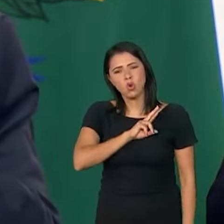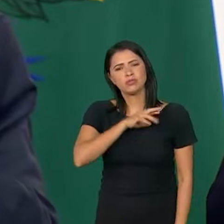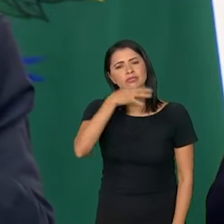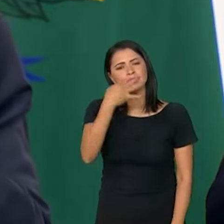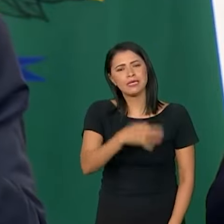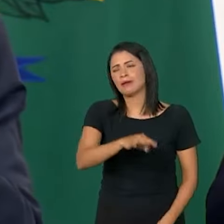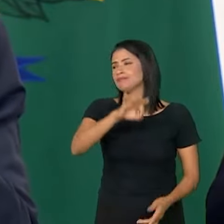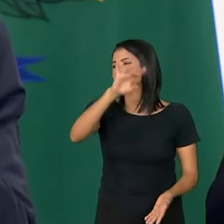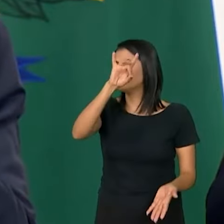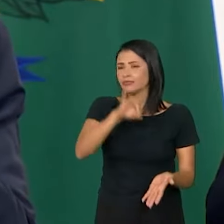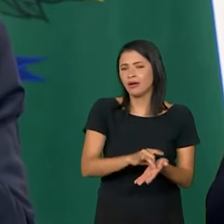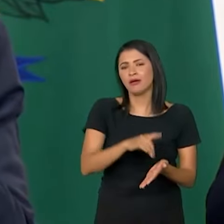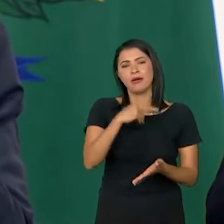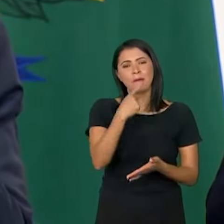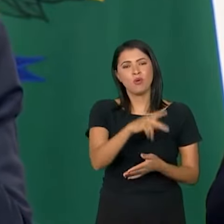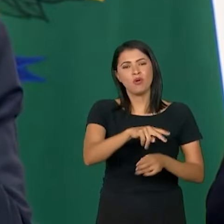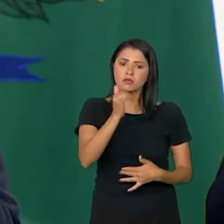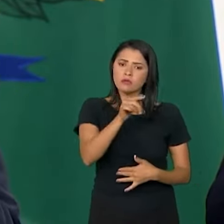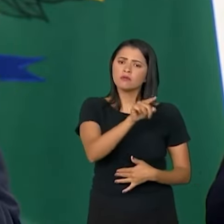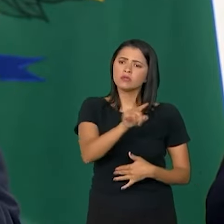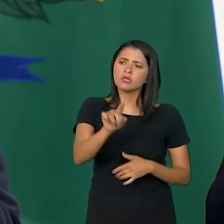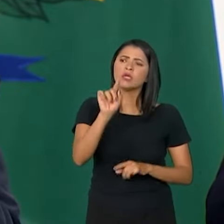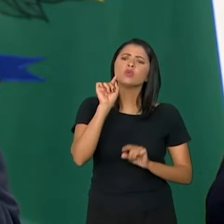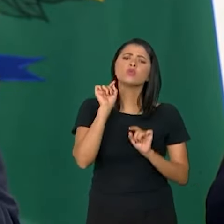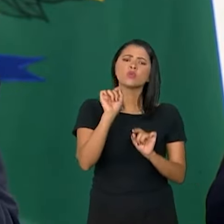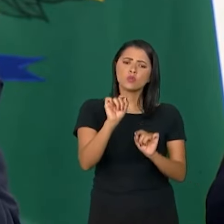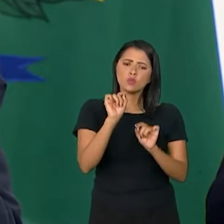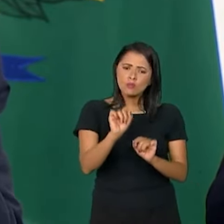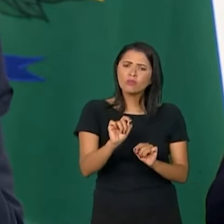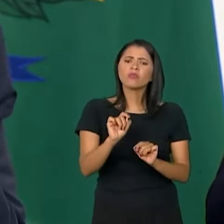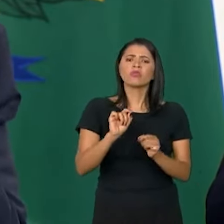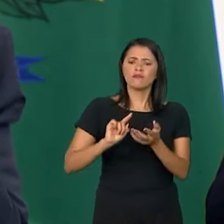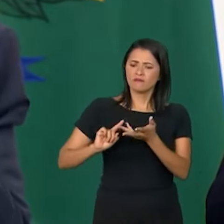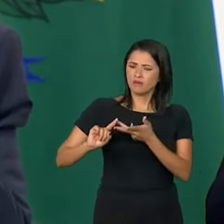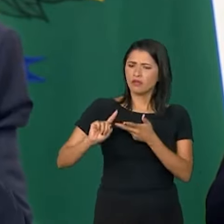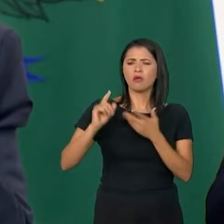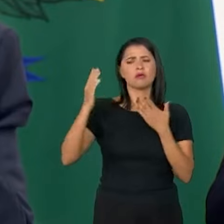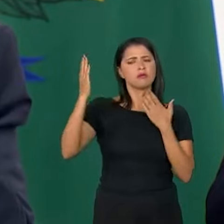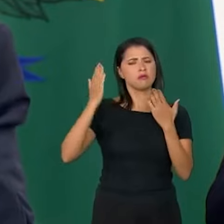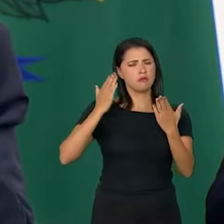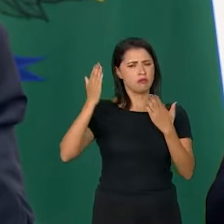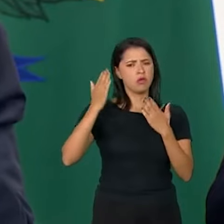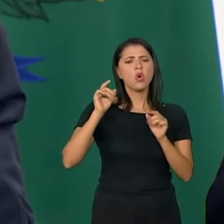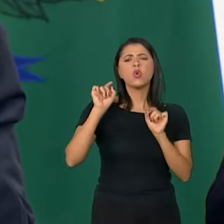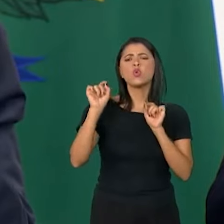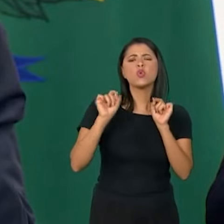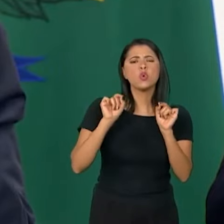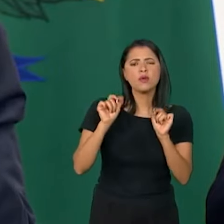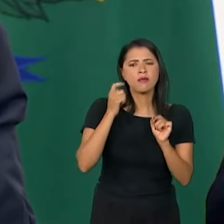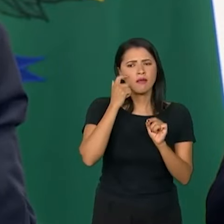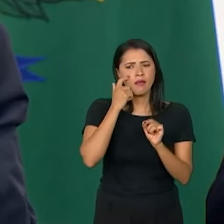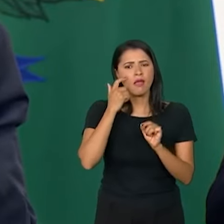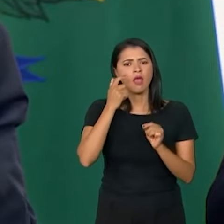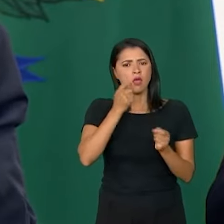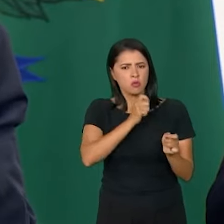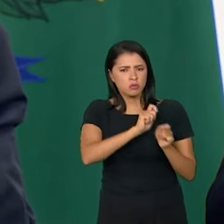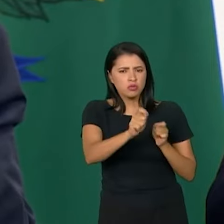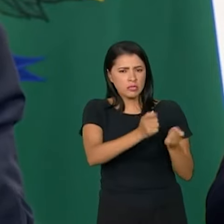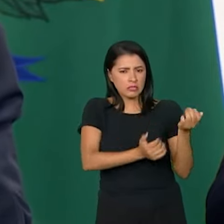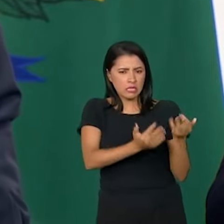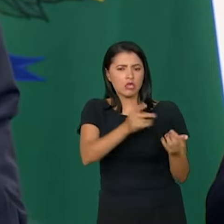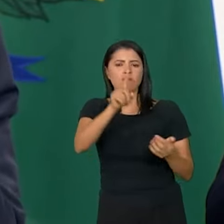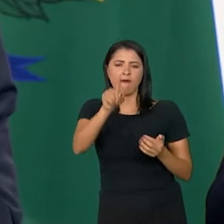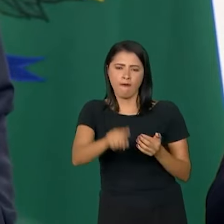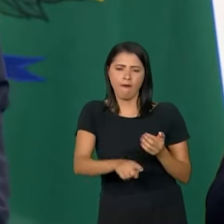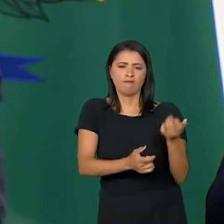definitiva para essa questão do clima há mu de que M dos inos são